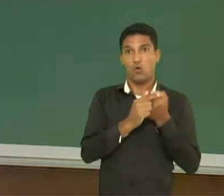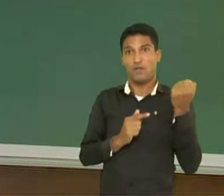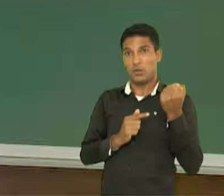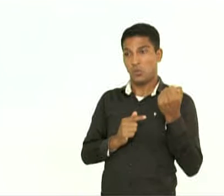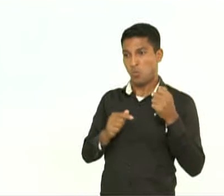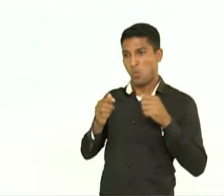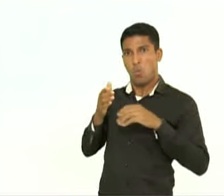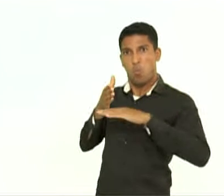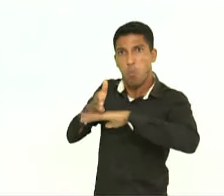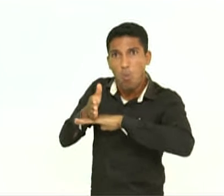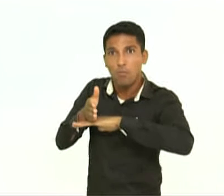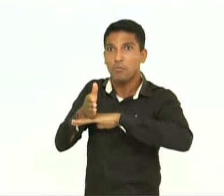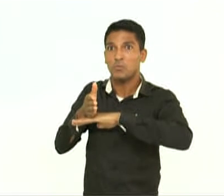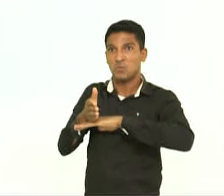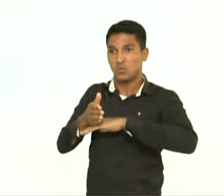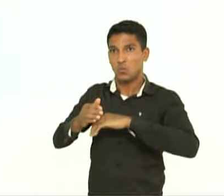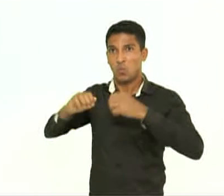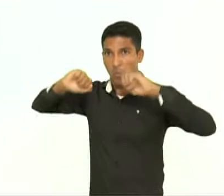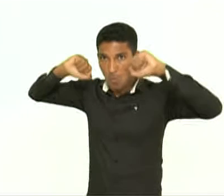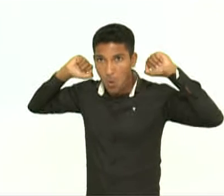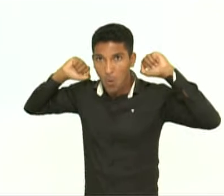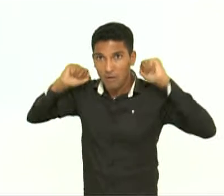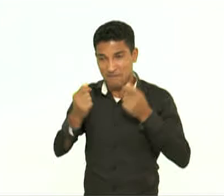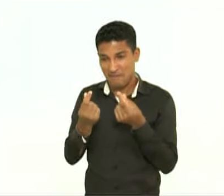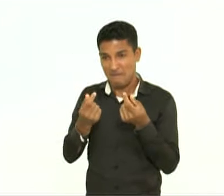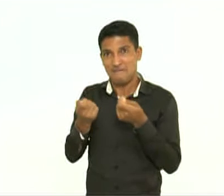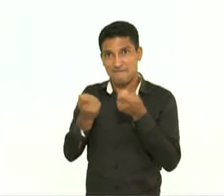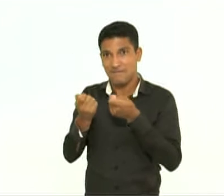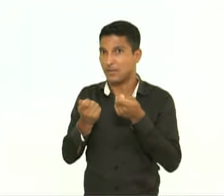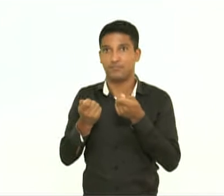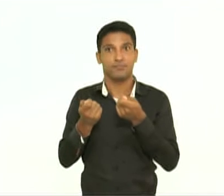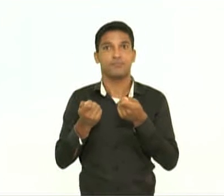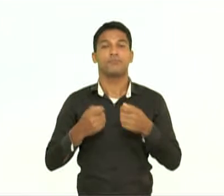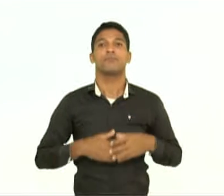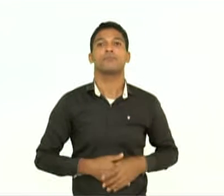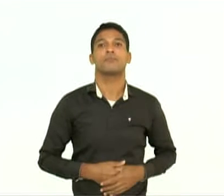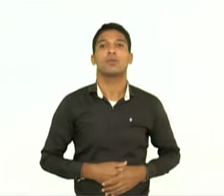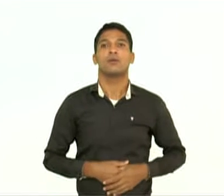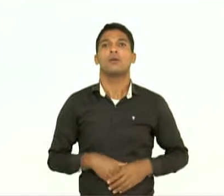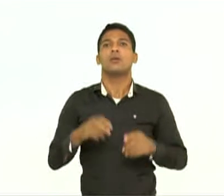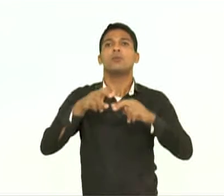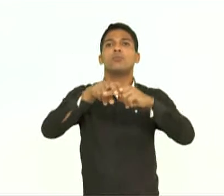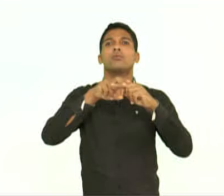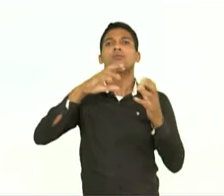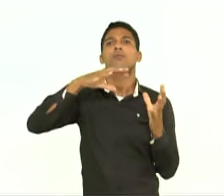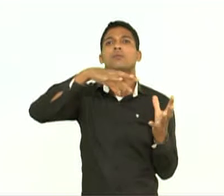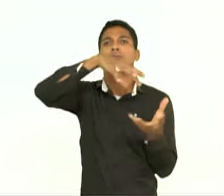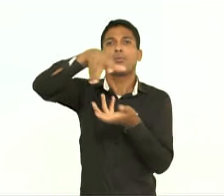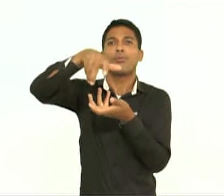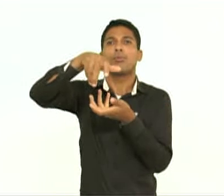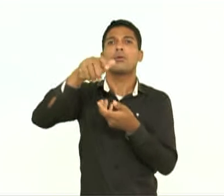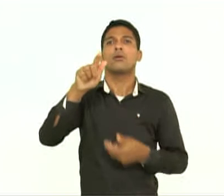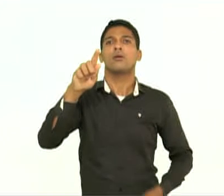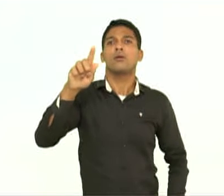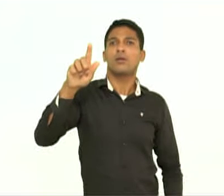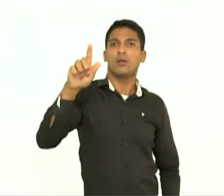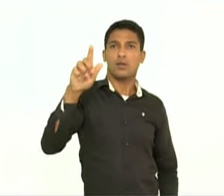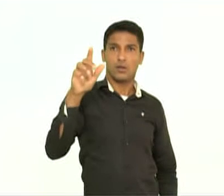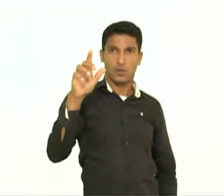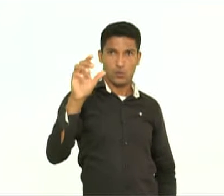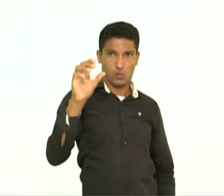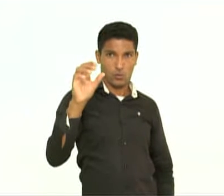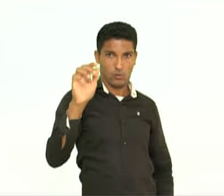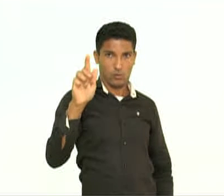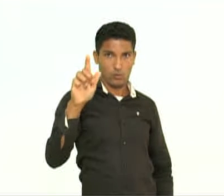abertura dos mercados nacionais às mercadorias e ao capital estrangeiro. Olha a ideia da globalização aí. Então, economias